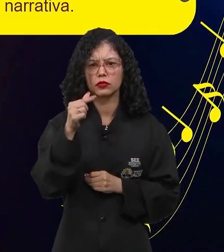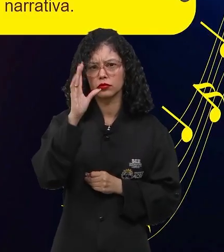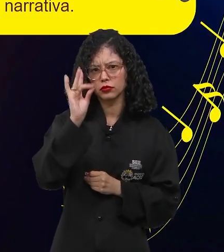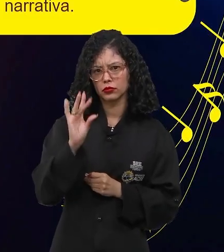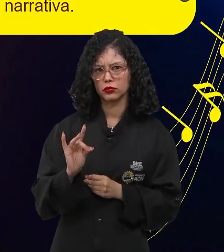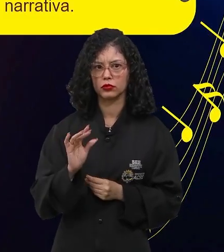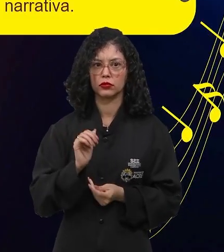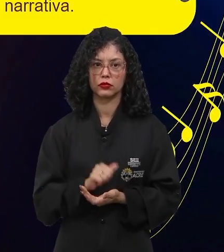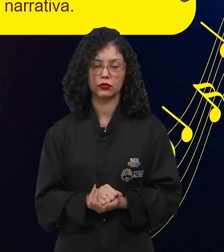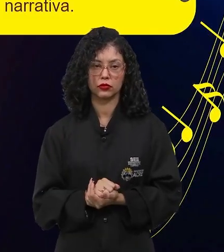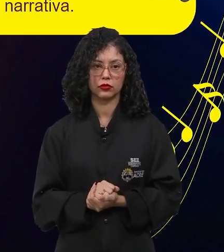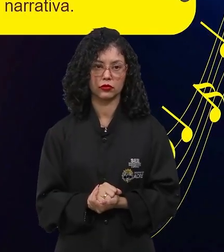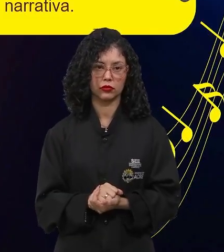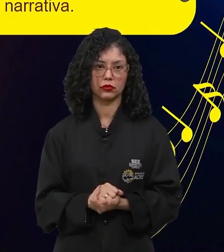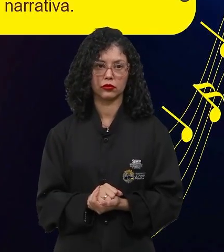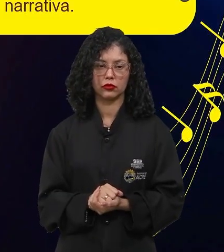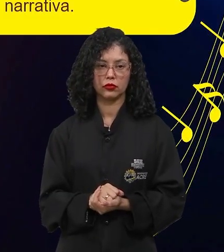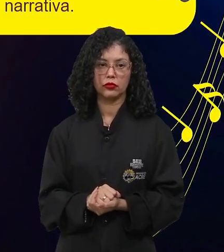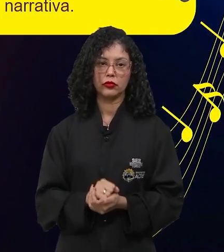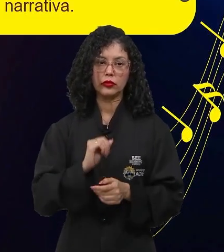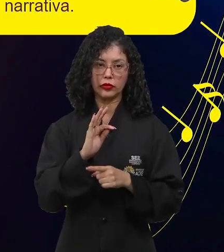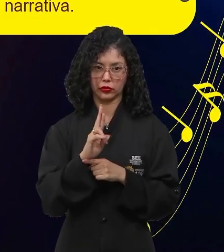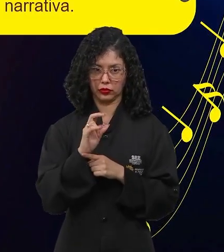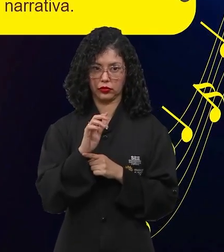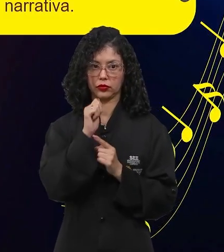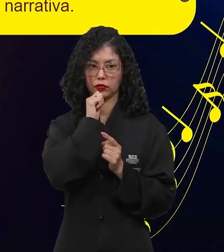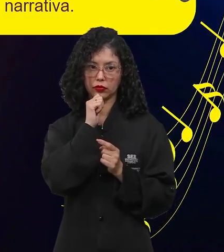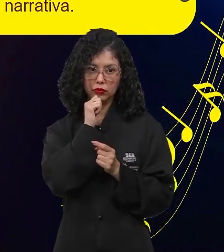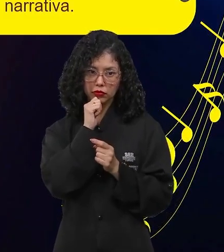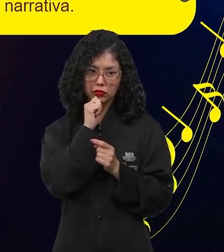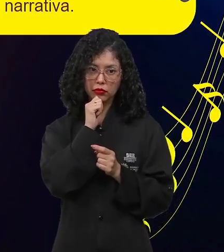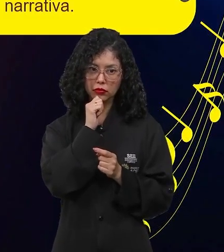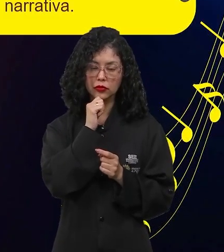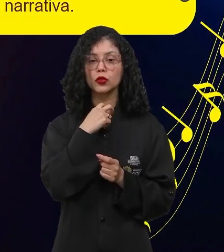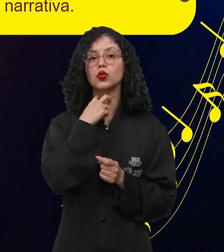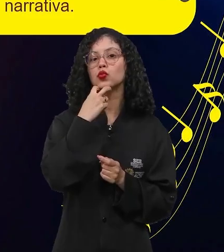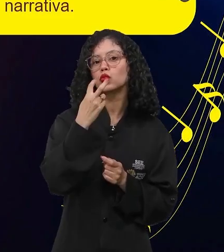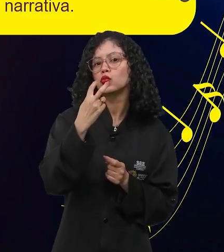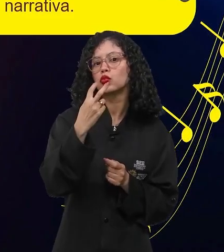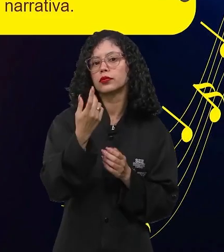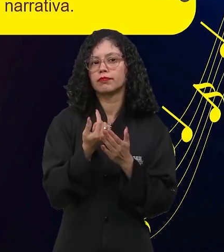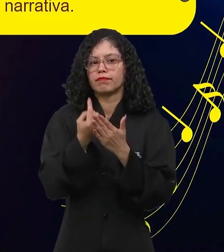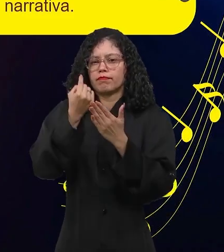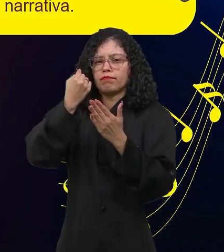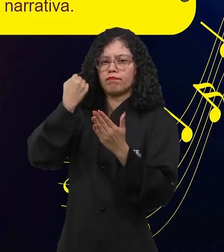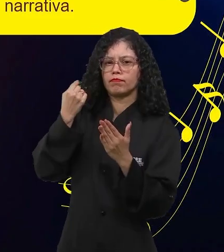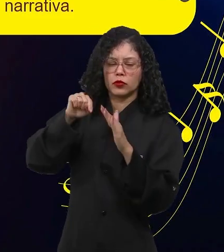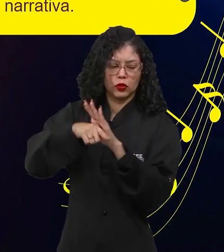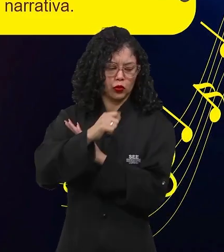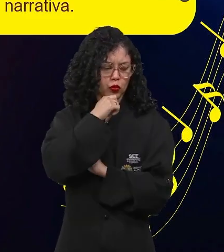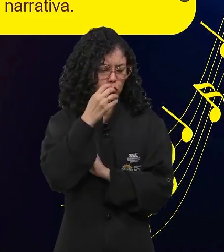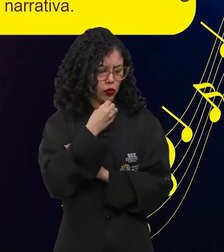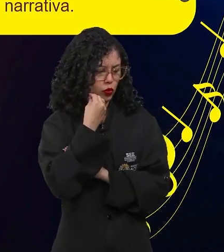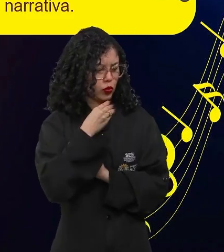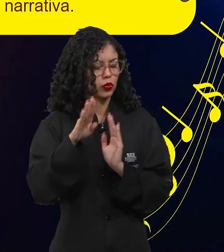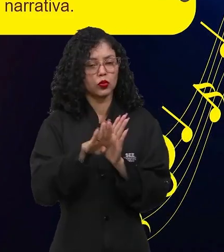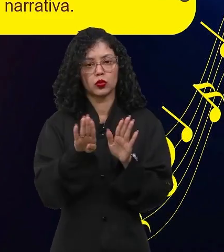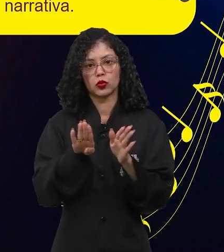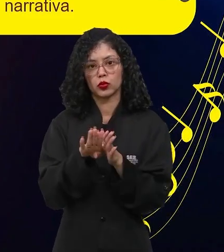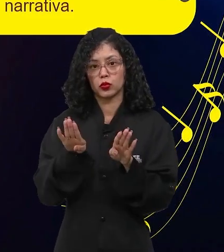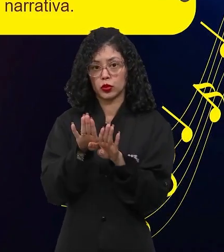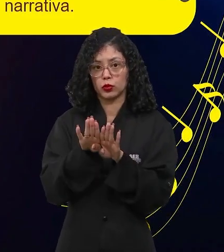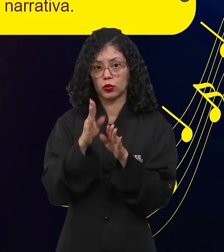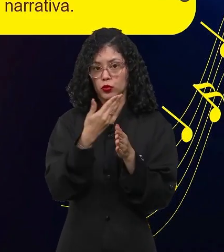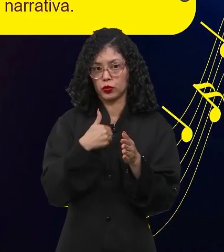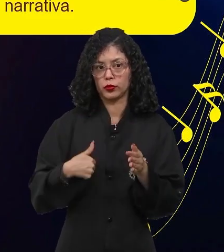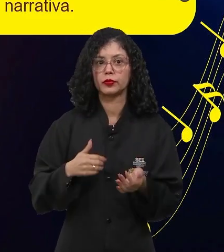cada elemento desse. Como eu falei, a orquestra, ela é uma voz oculta, né, que molda a experiência emocional do